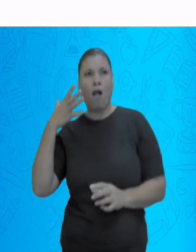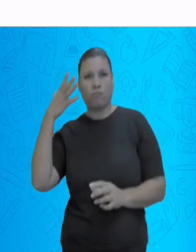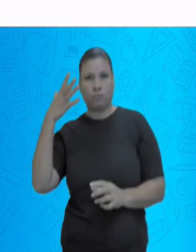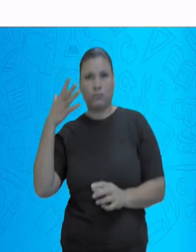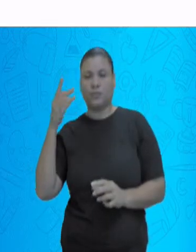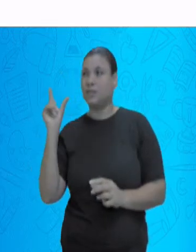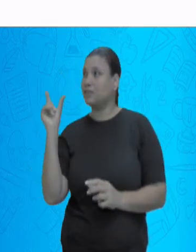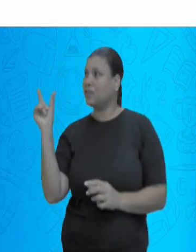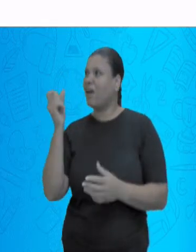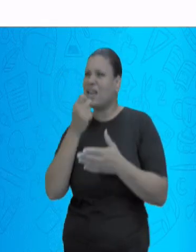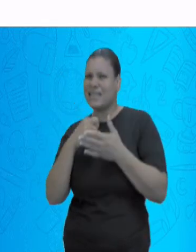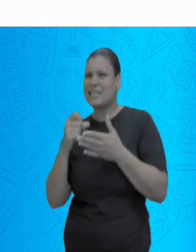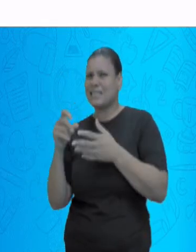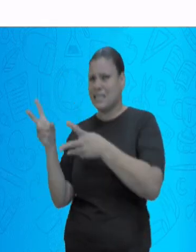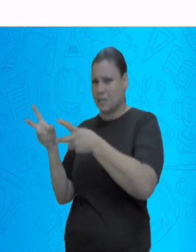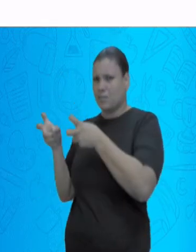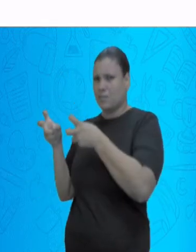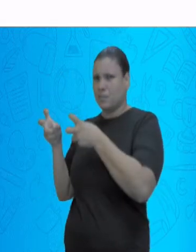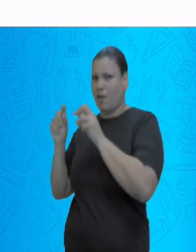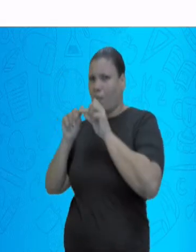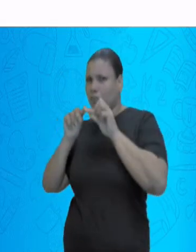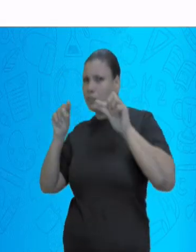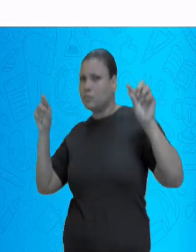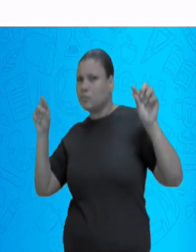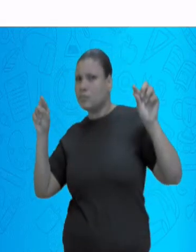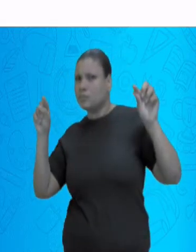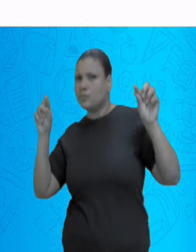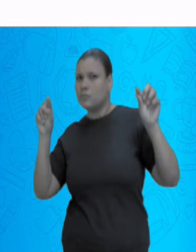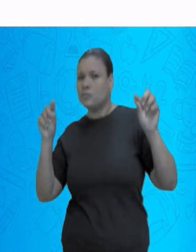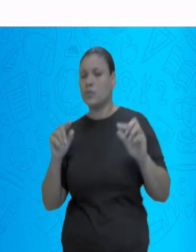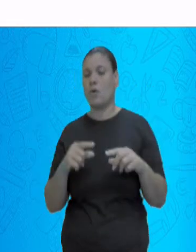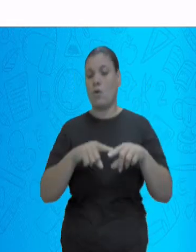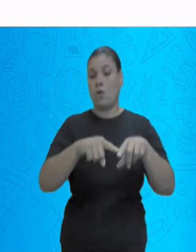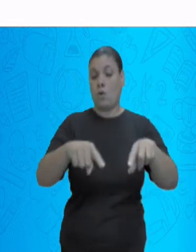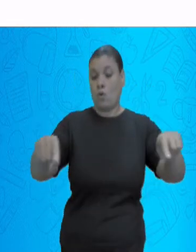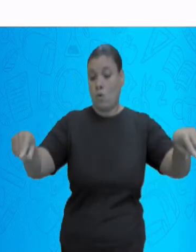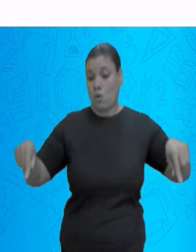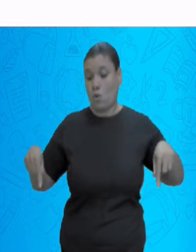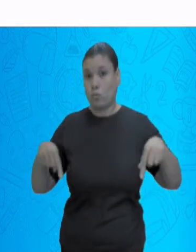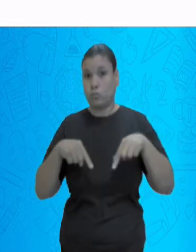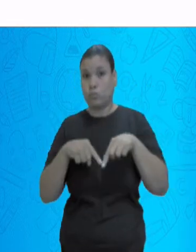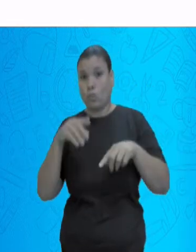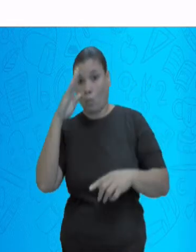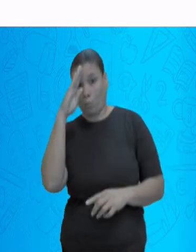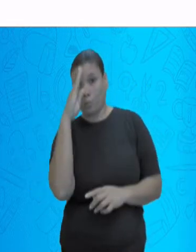realizar-se-á no salão principal. O diretor